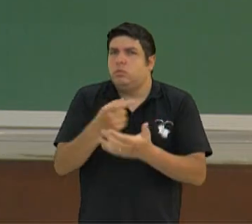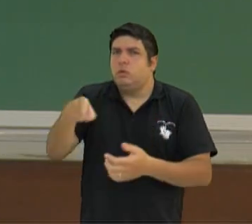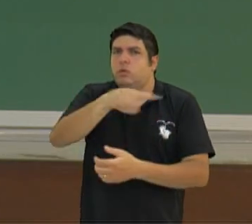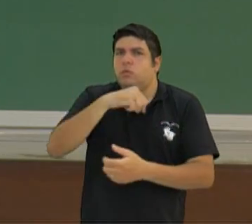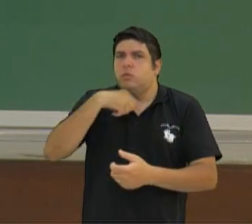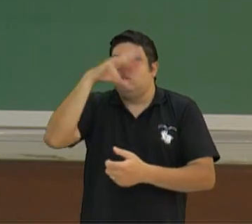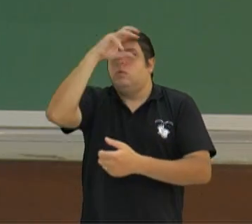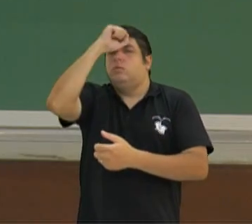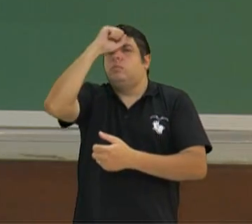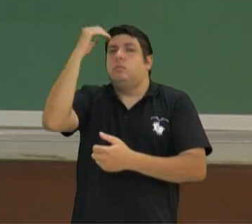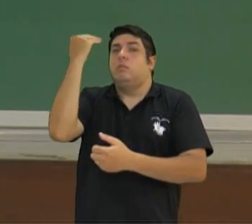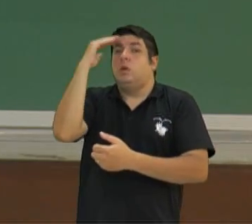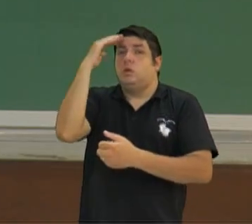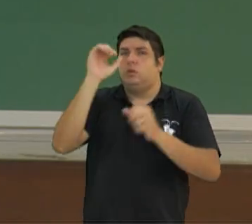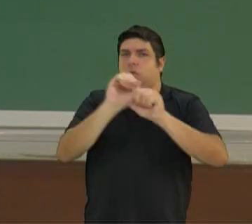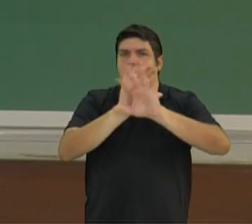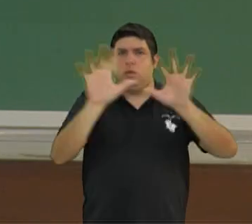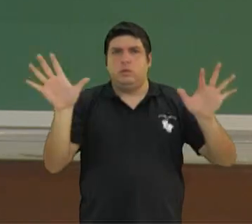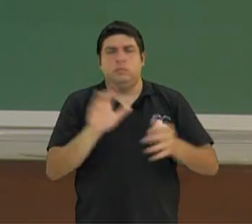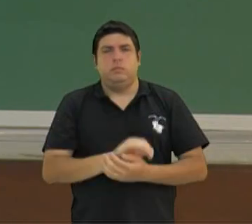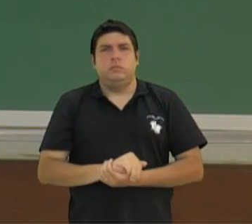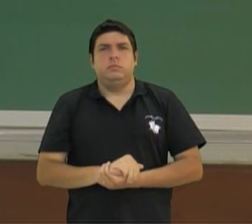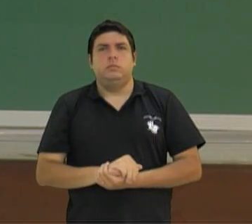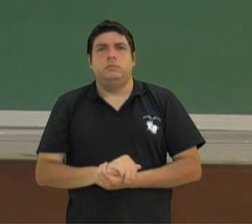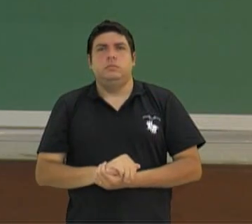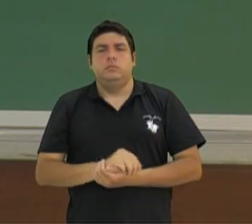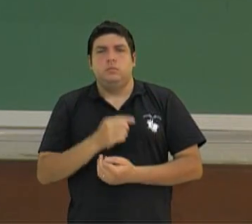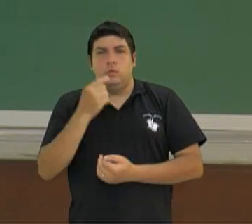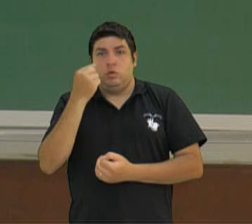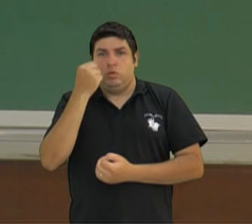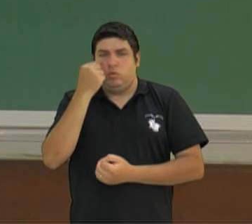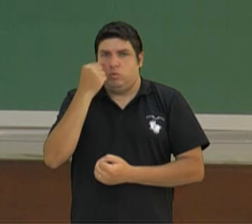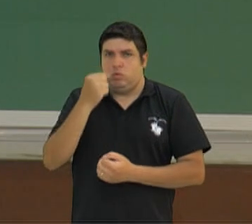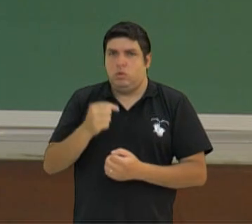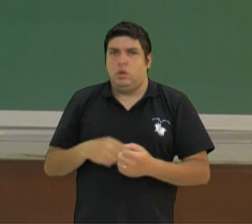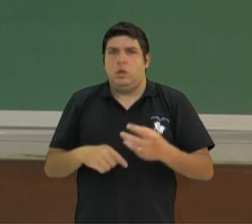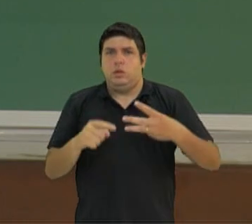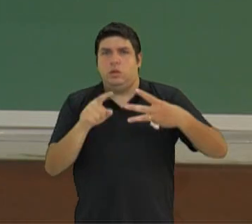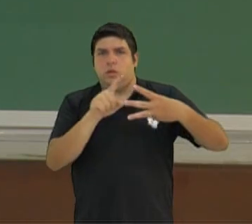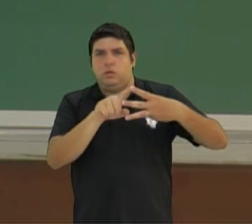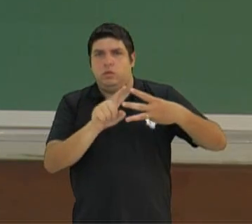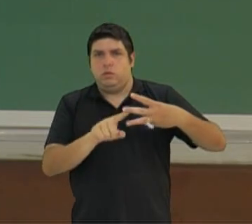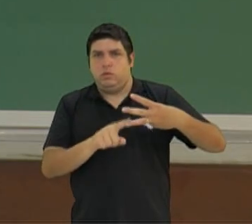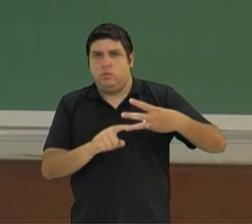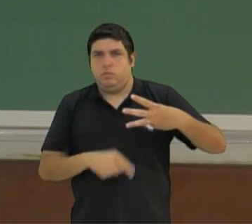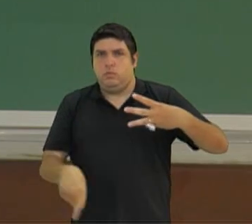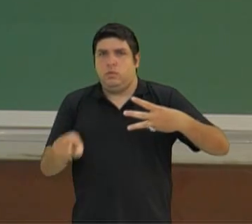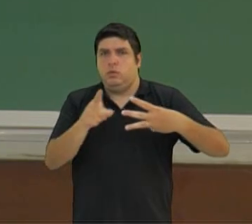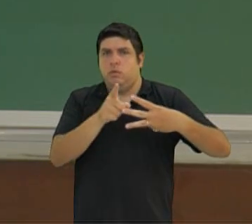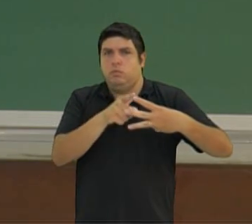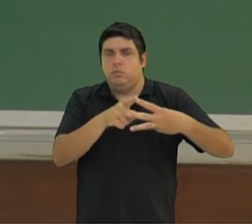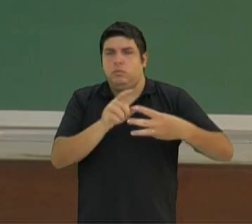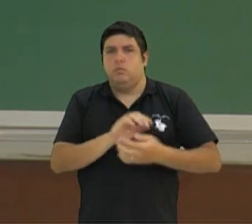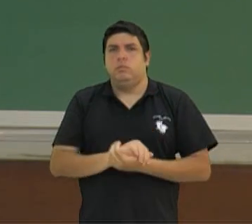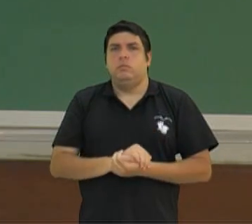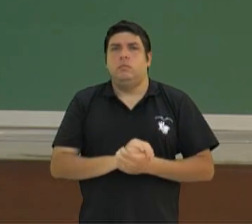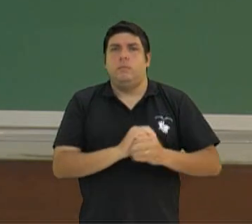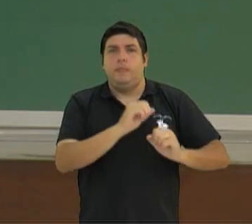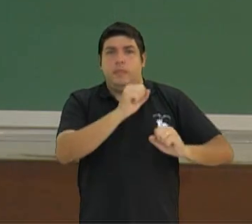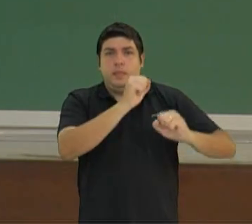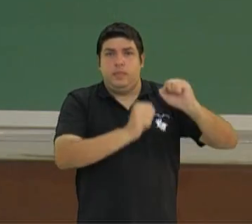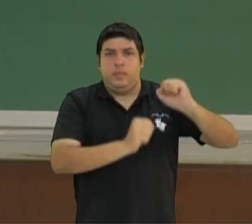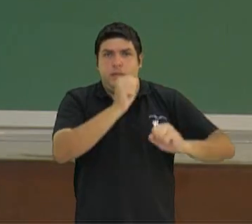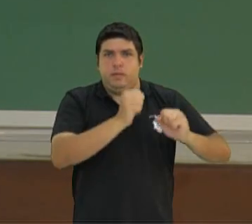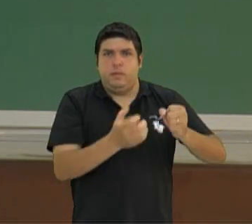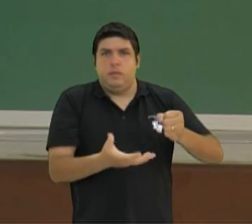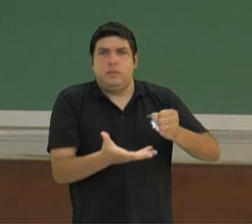entendam claramente. Então, eu trouxe ali os 3 tipos de indústria. Primeiro, número 1, as indústrias de